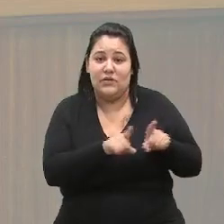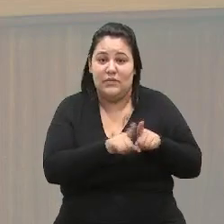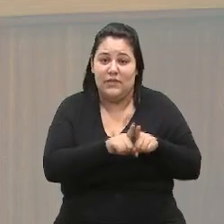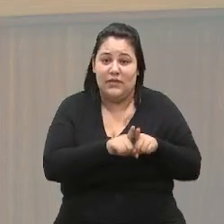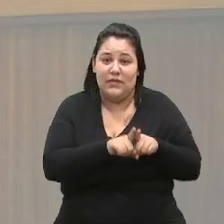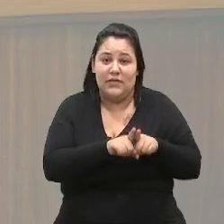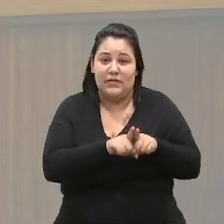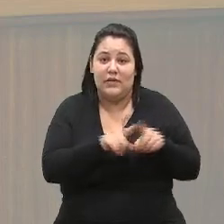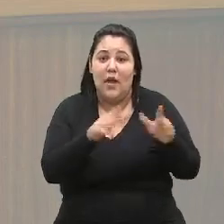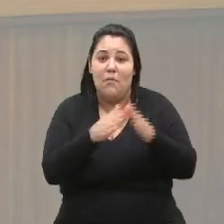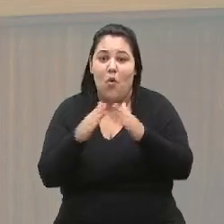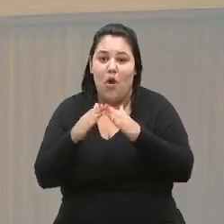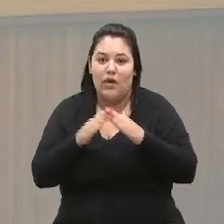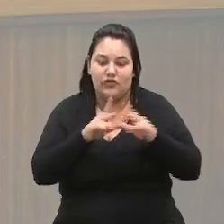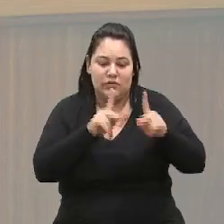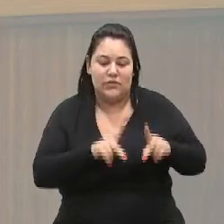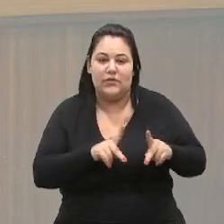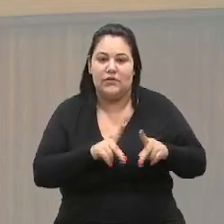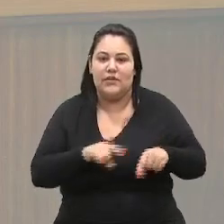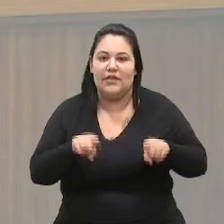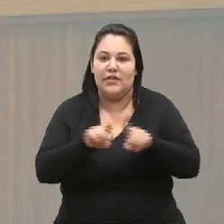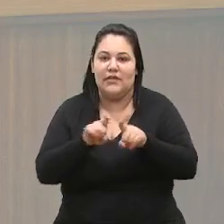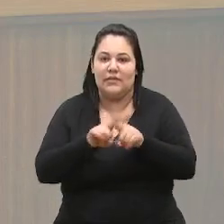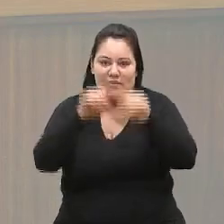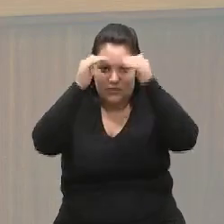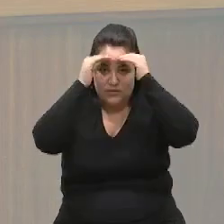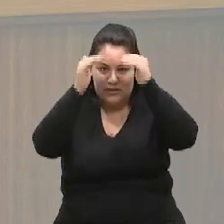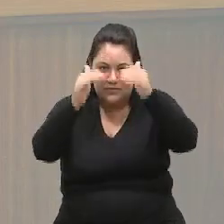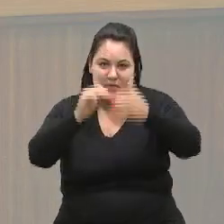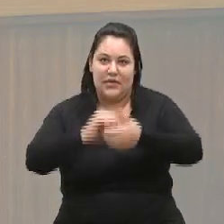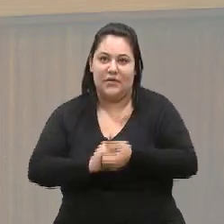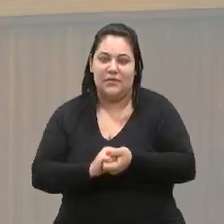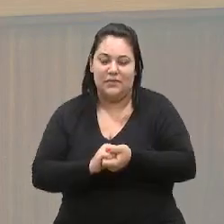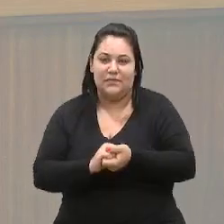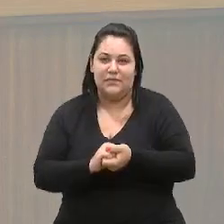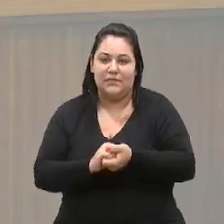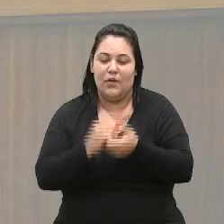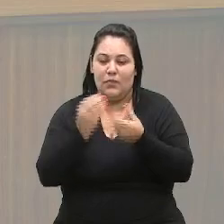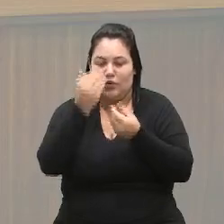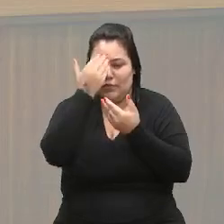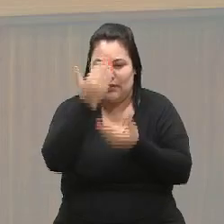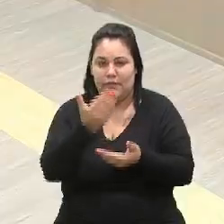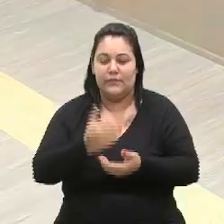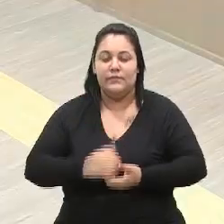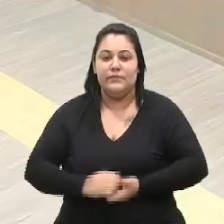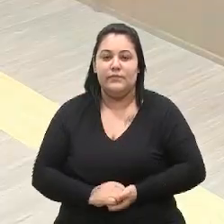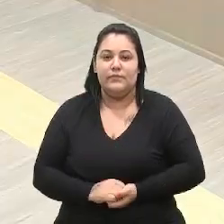moradia das pessoas e sobre a dignidade das pessoas. Muito obrigado.